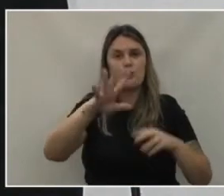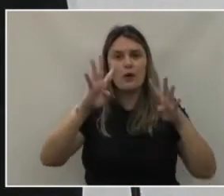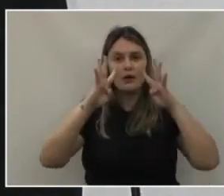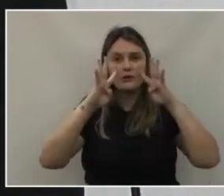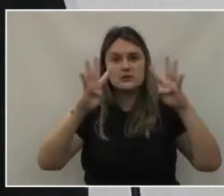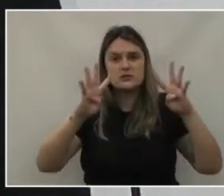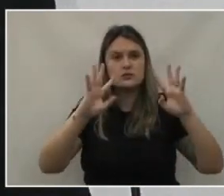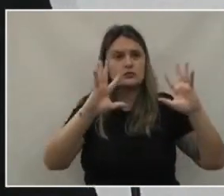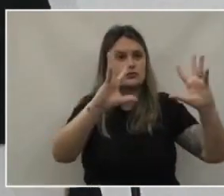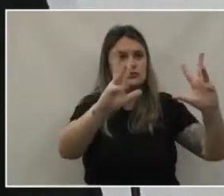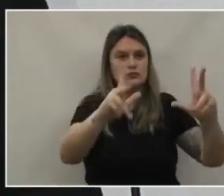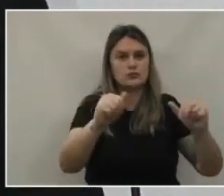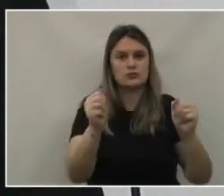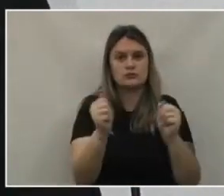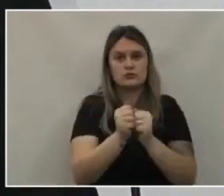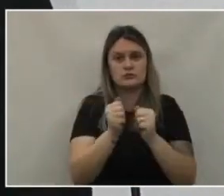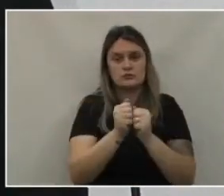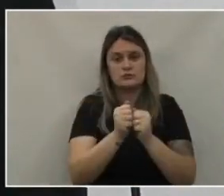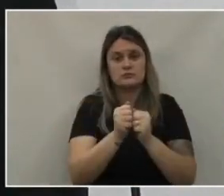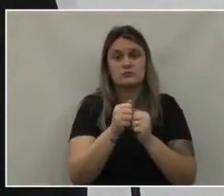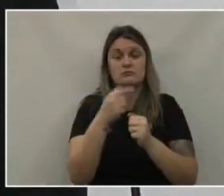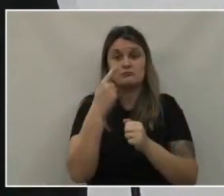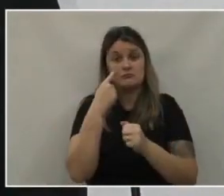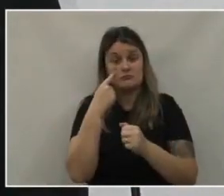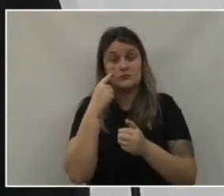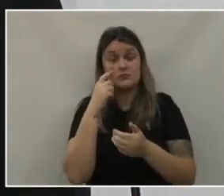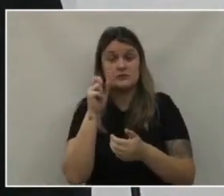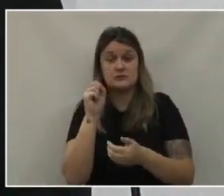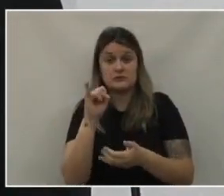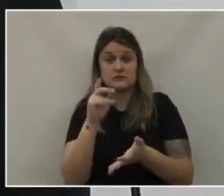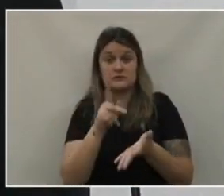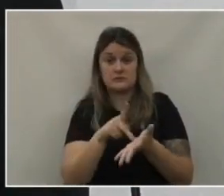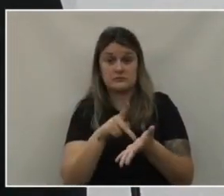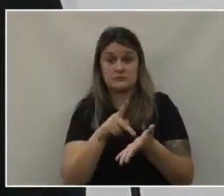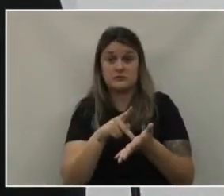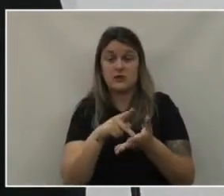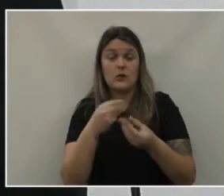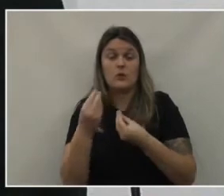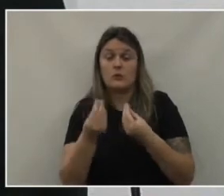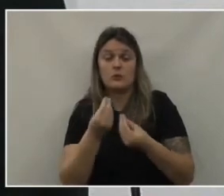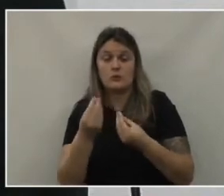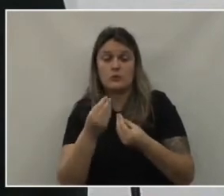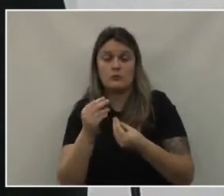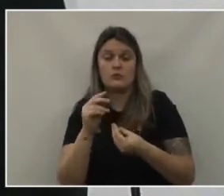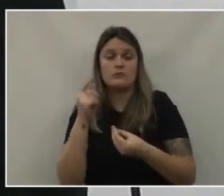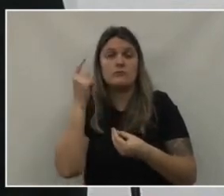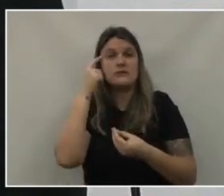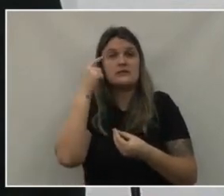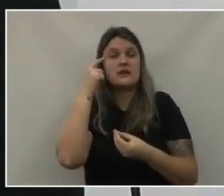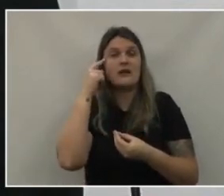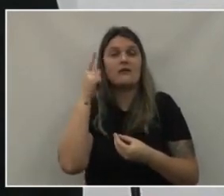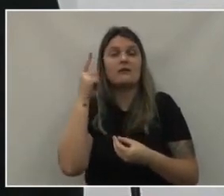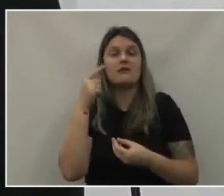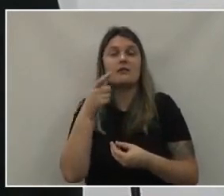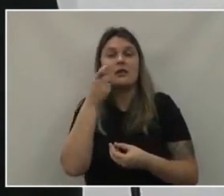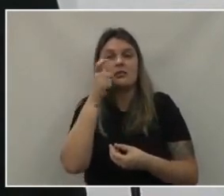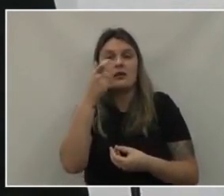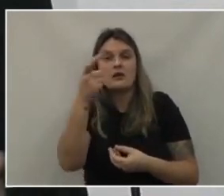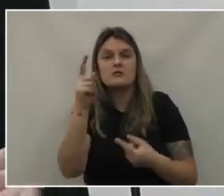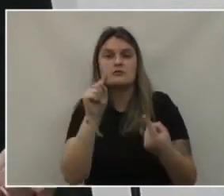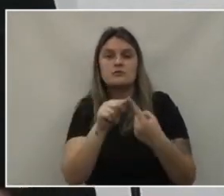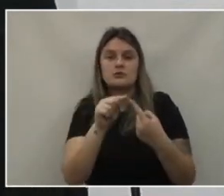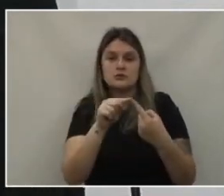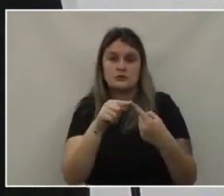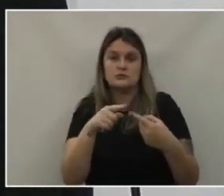juntos, todos, possamos ver realmente em que pé que está e quais são as verdadeiras finalidades. E